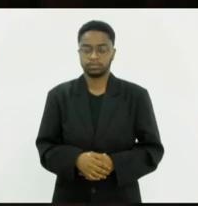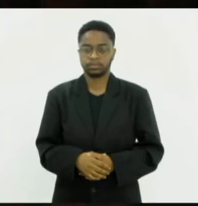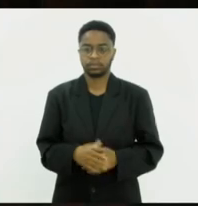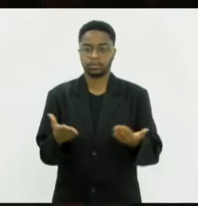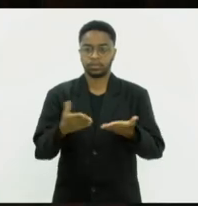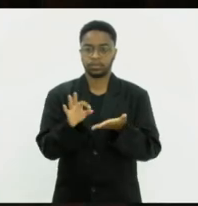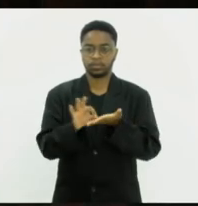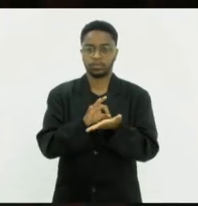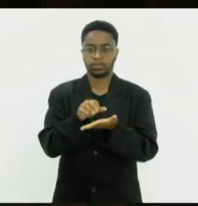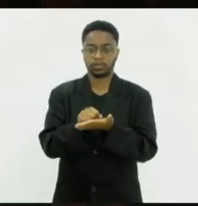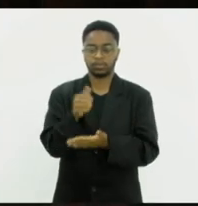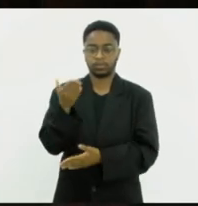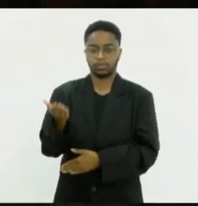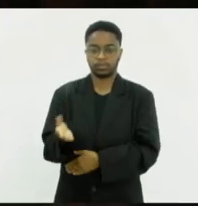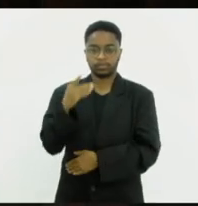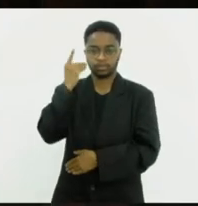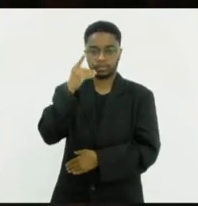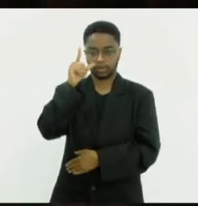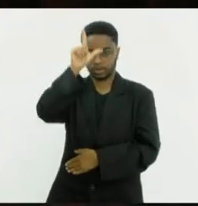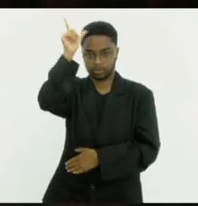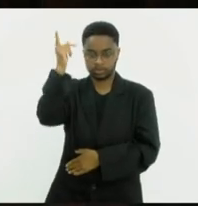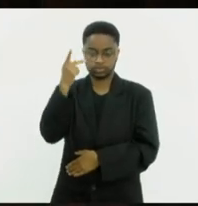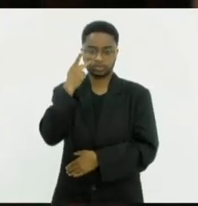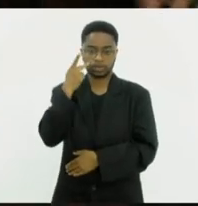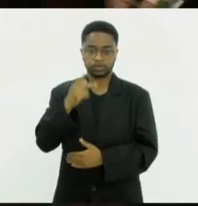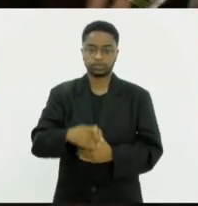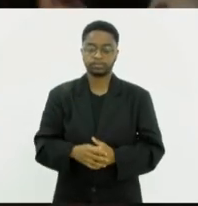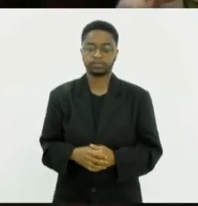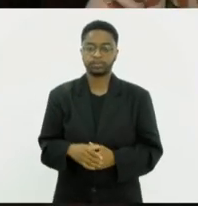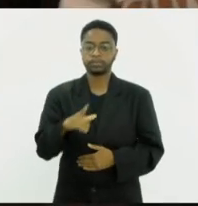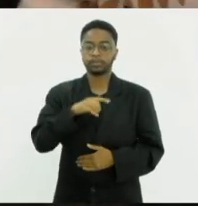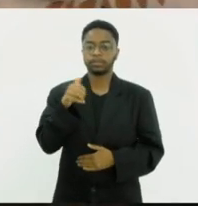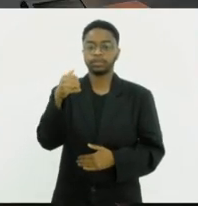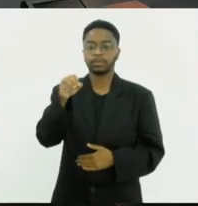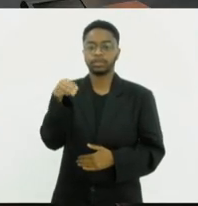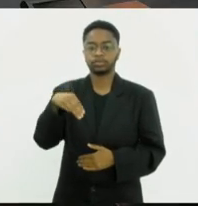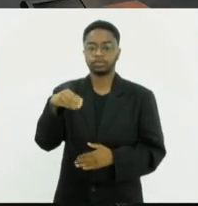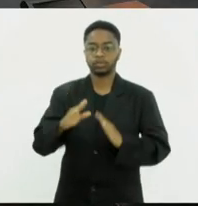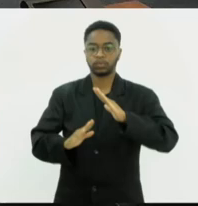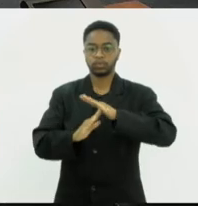Próximo orador inscrito é o nobre deputado Luiz Paulo, que dispõe de 10 minutos.